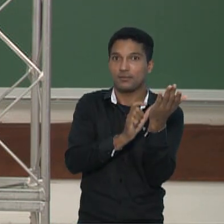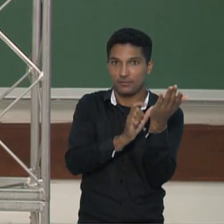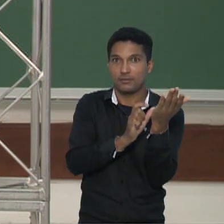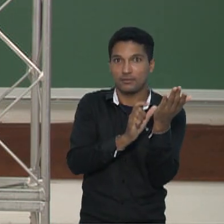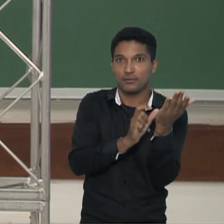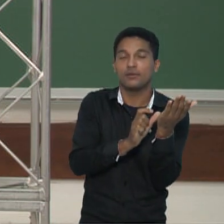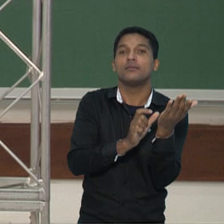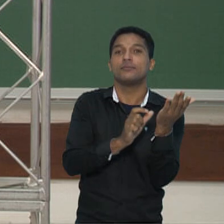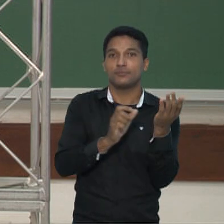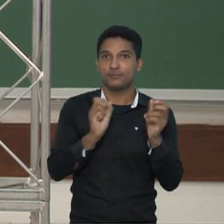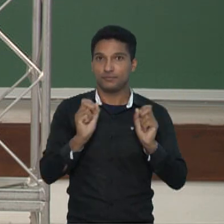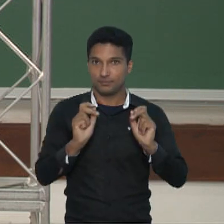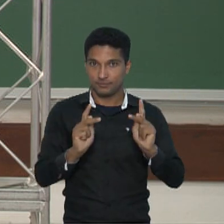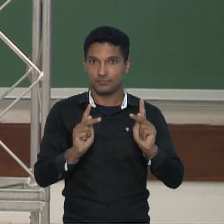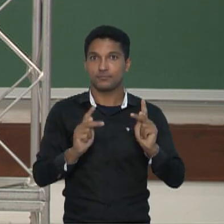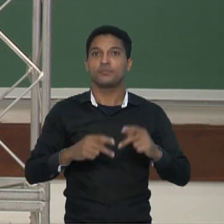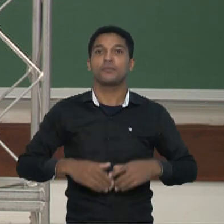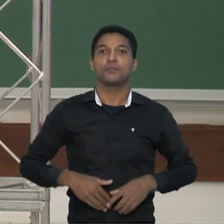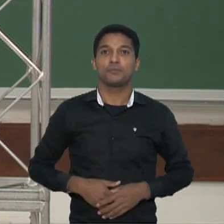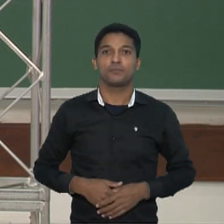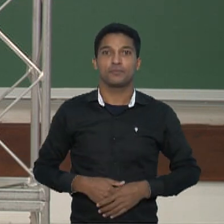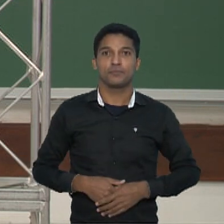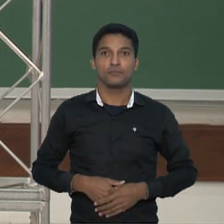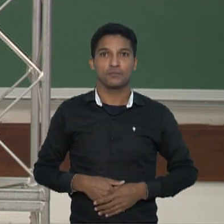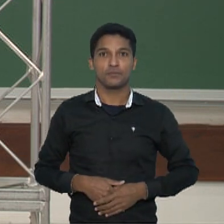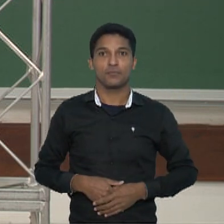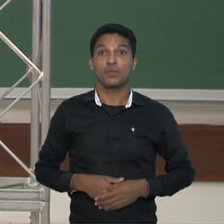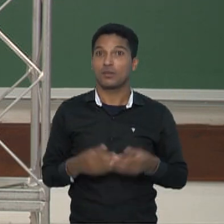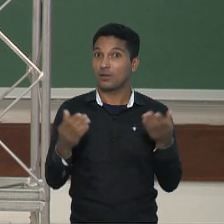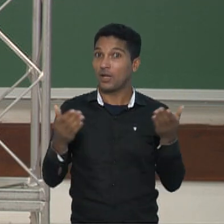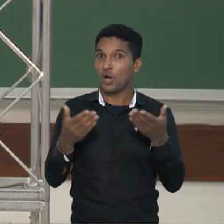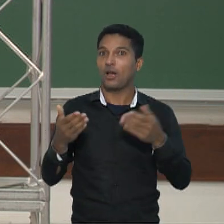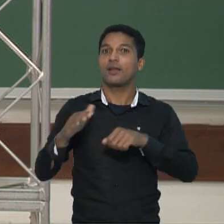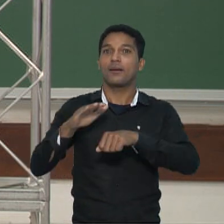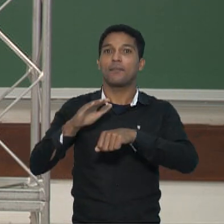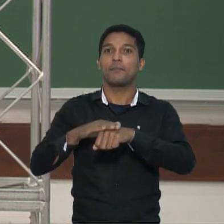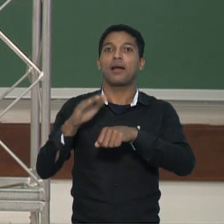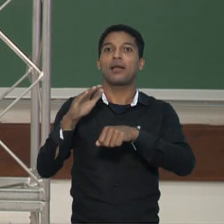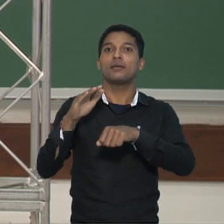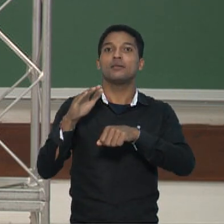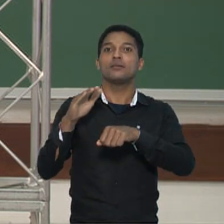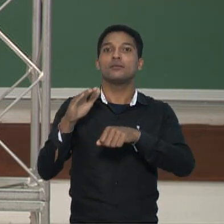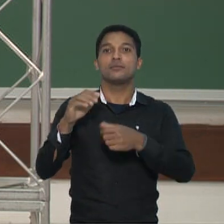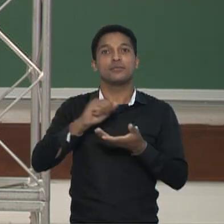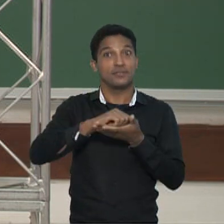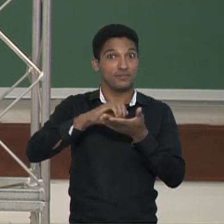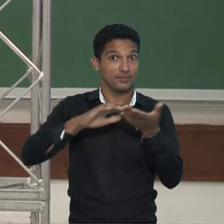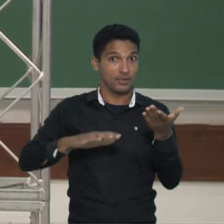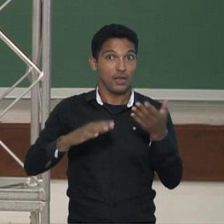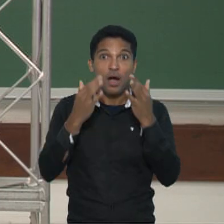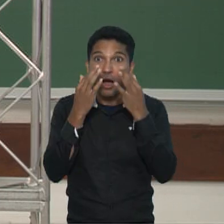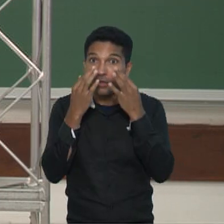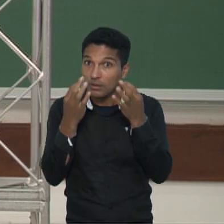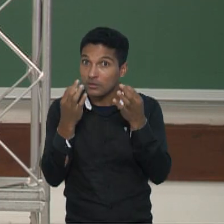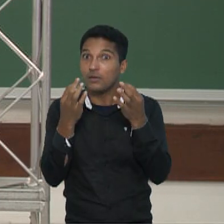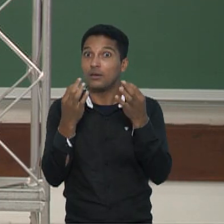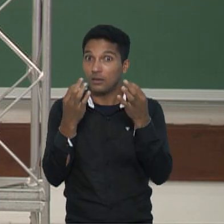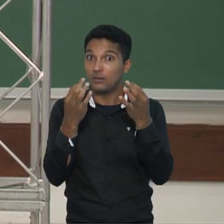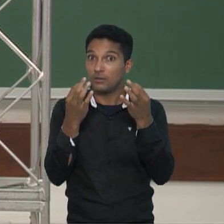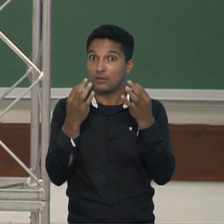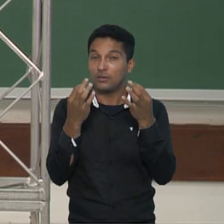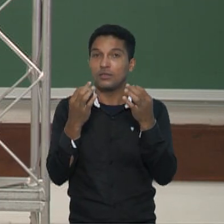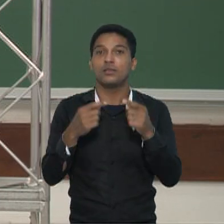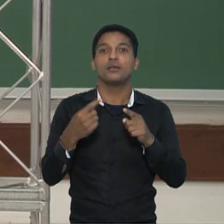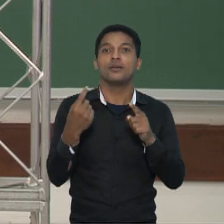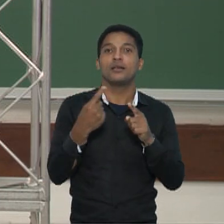do plural do inglês, ok? Então agora nós vamos para mais um exercício. Bastante atenção nesse exercício,